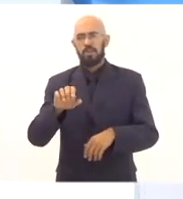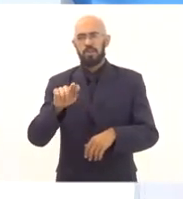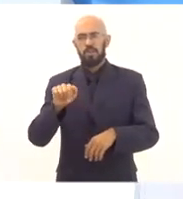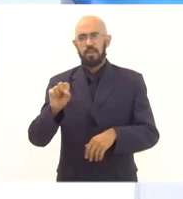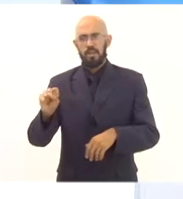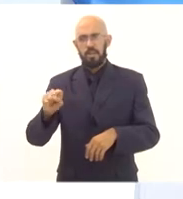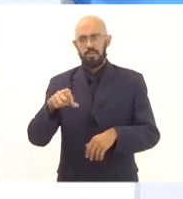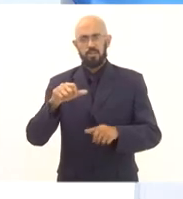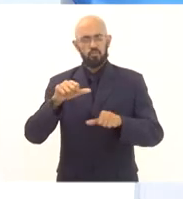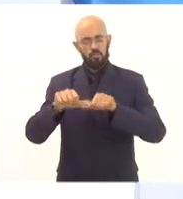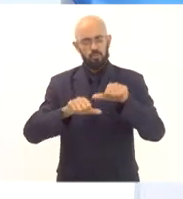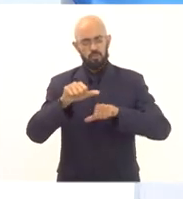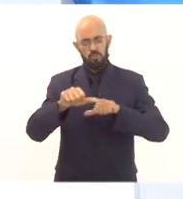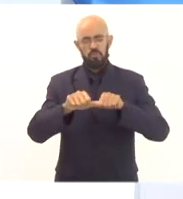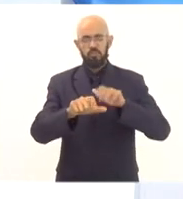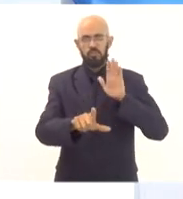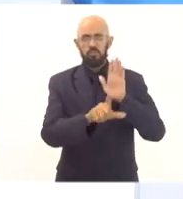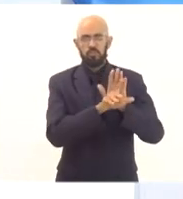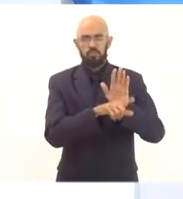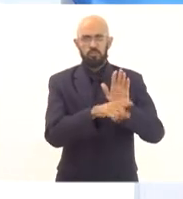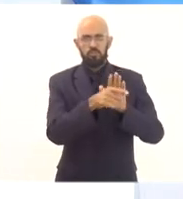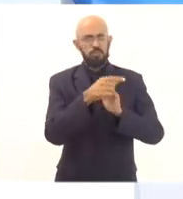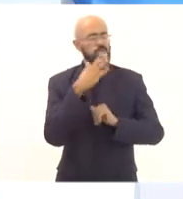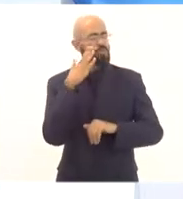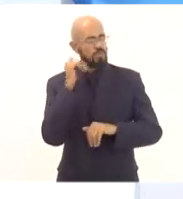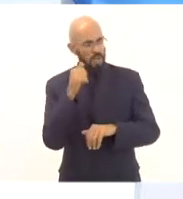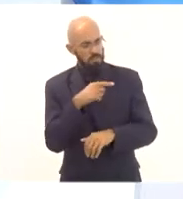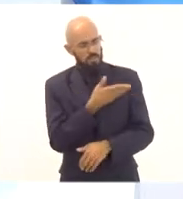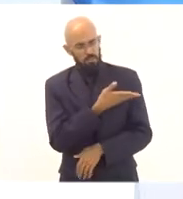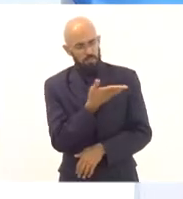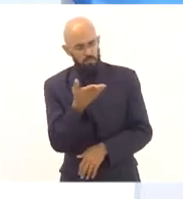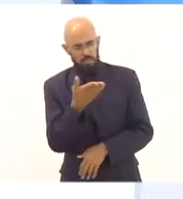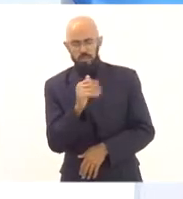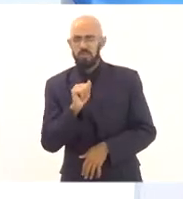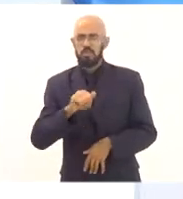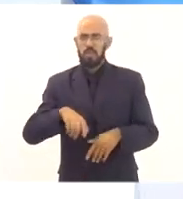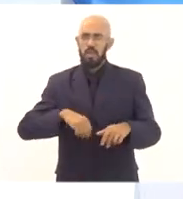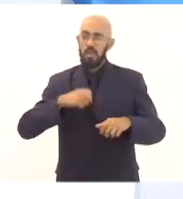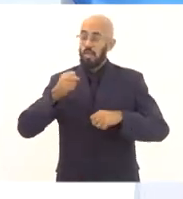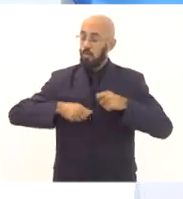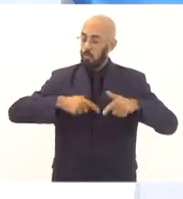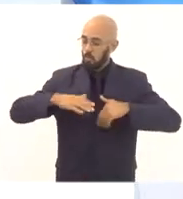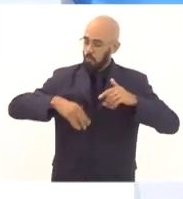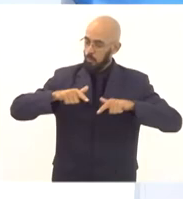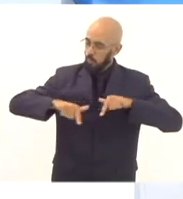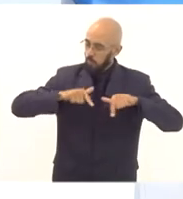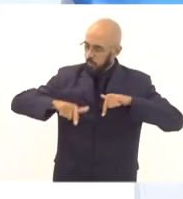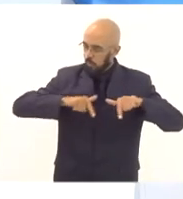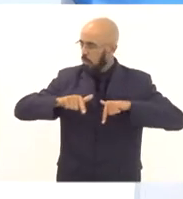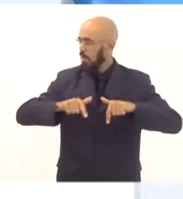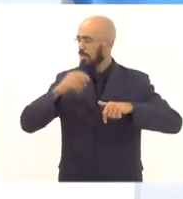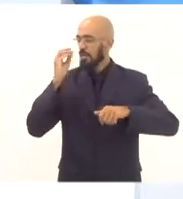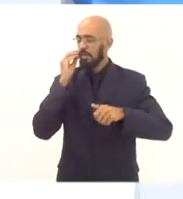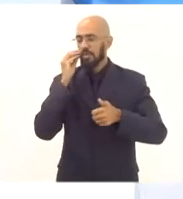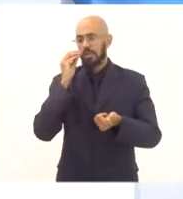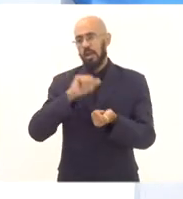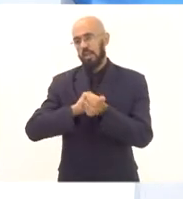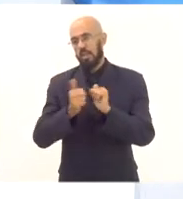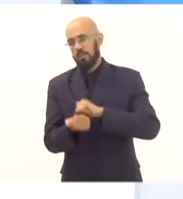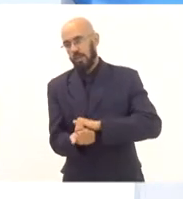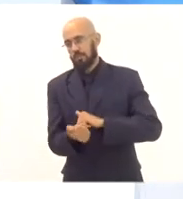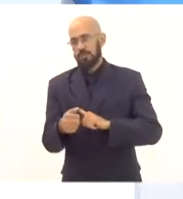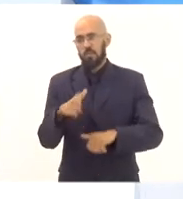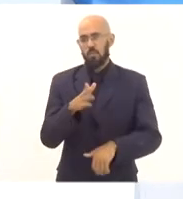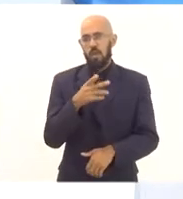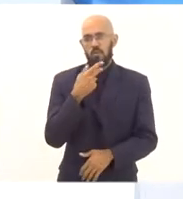a lei a legislação EA gente sabe que vocês de maneira né sério ele tem tentado se adaptar Como eu